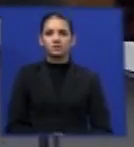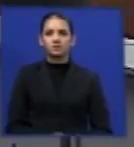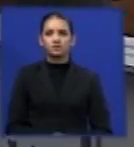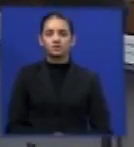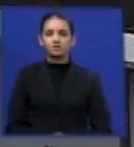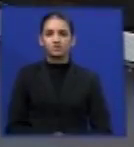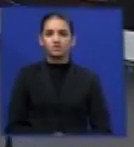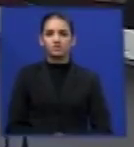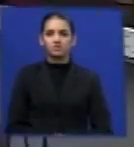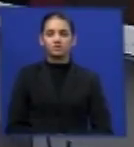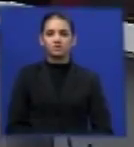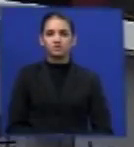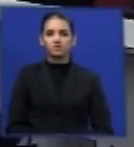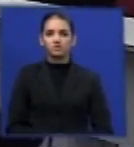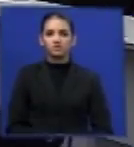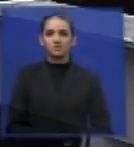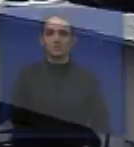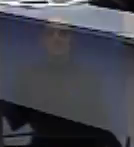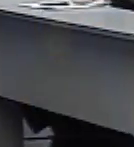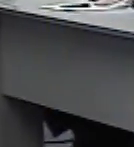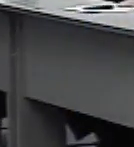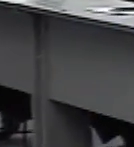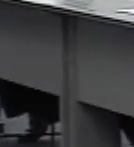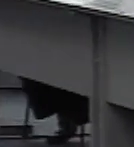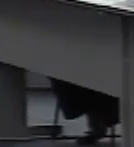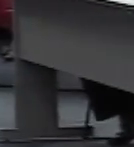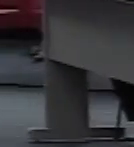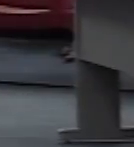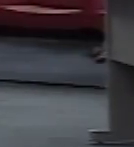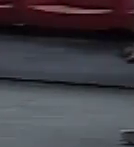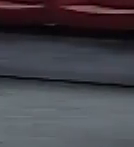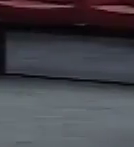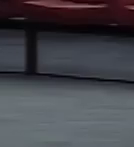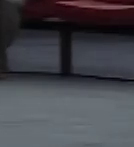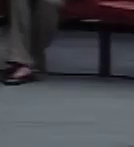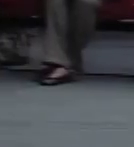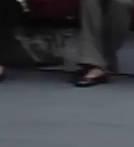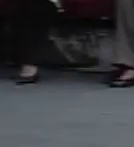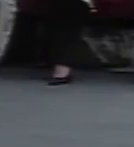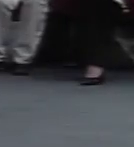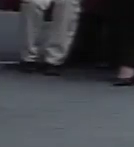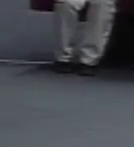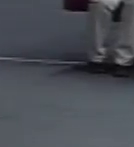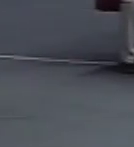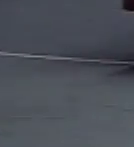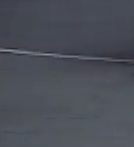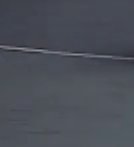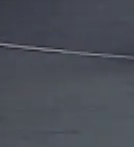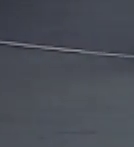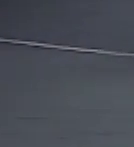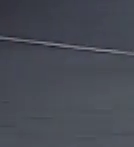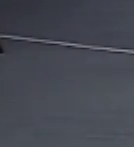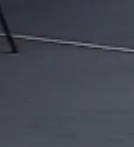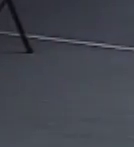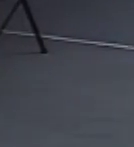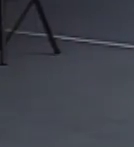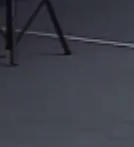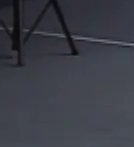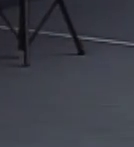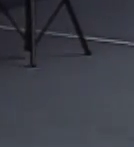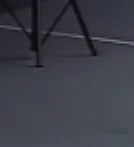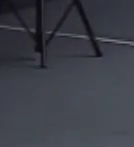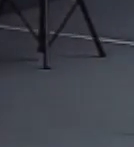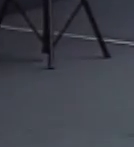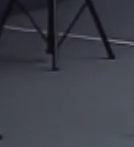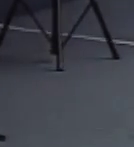Pneus pode marcar por favor tem a palavra senhor Ministro tá se